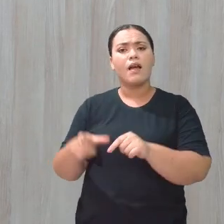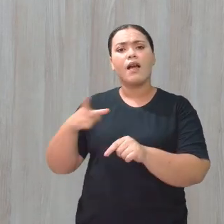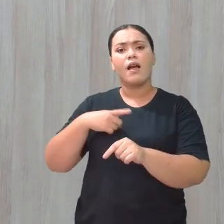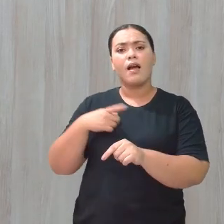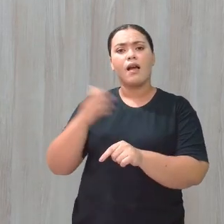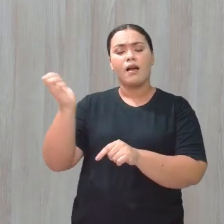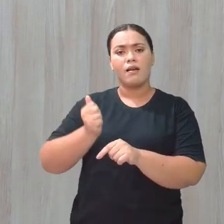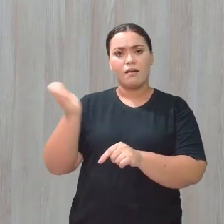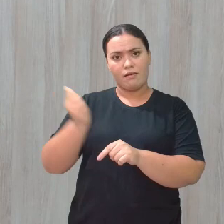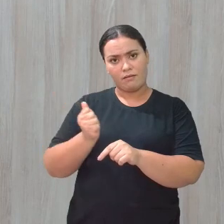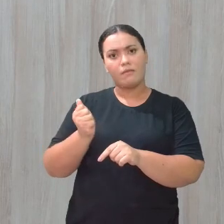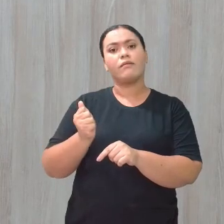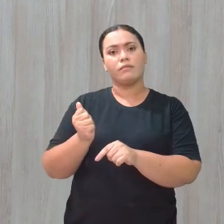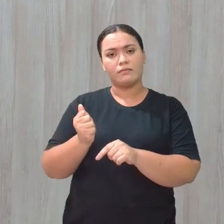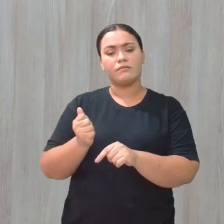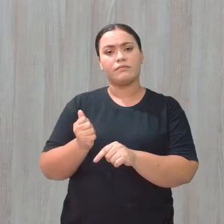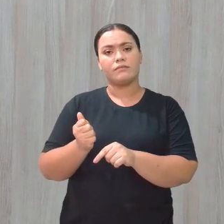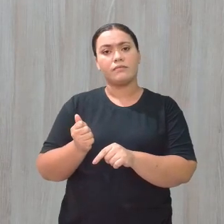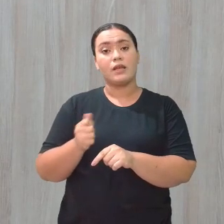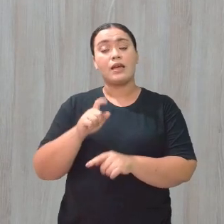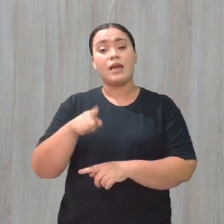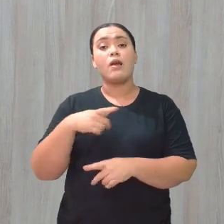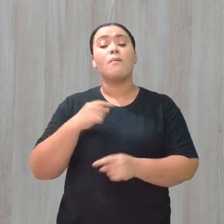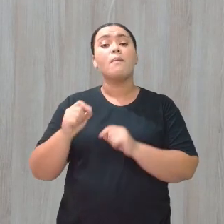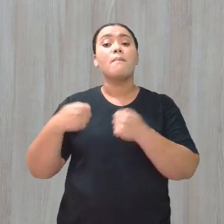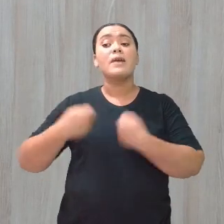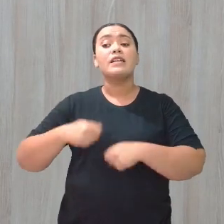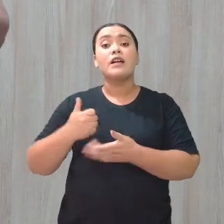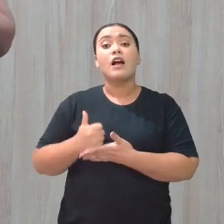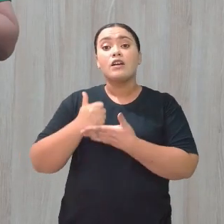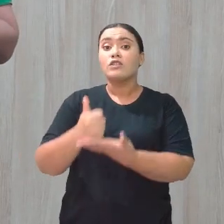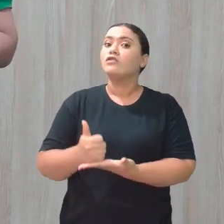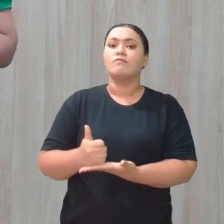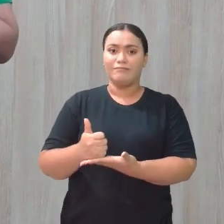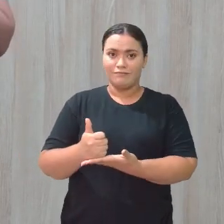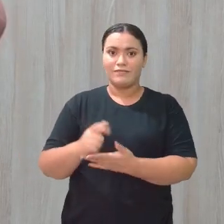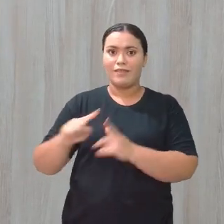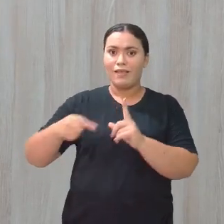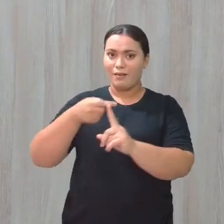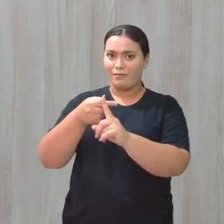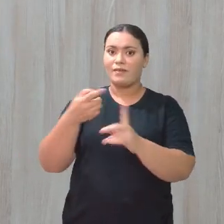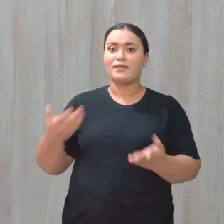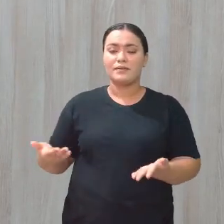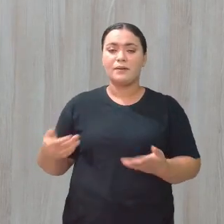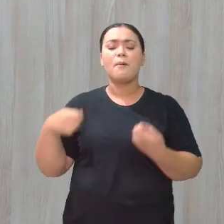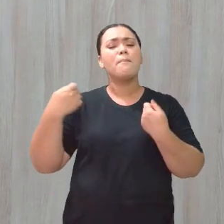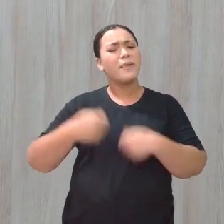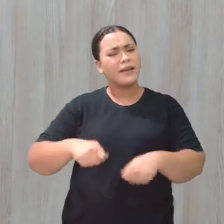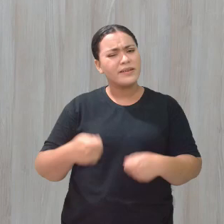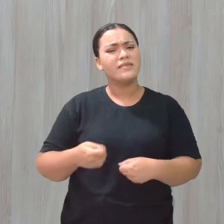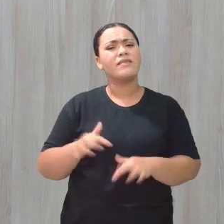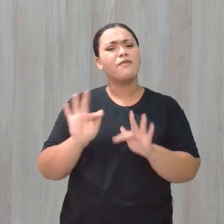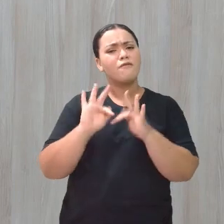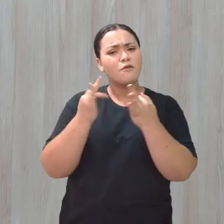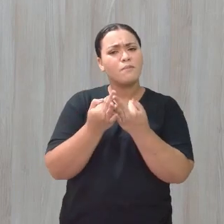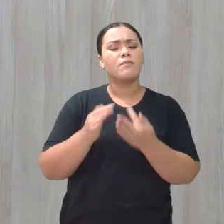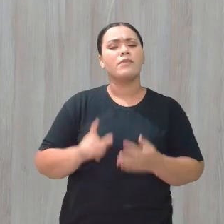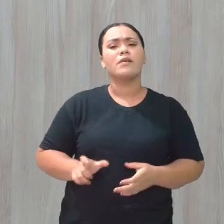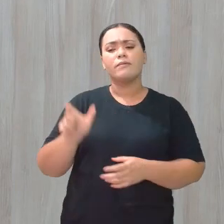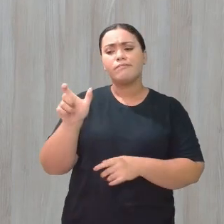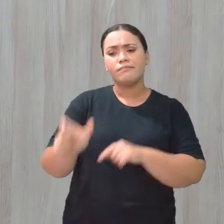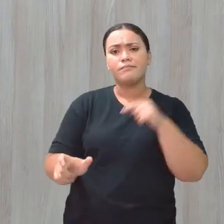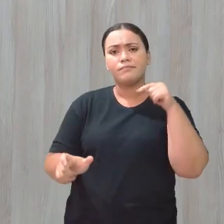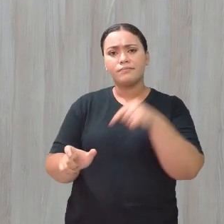que precisa de uma assistência a mais. Então, ela precisa sim colocar, a família precisa sim